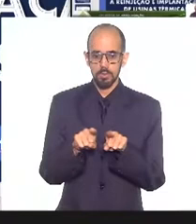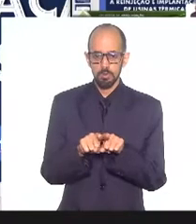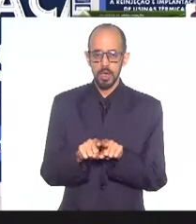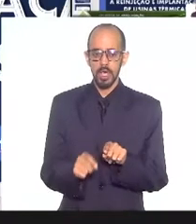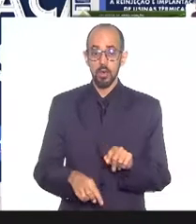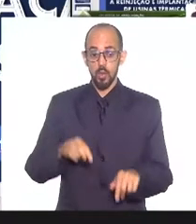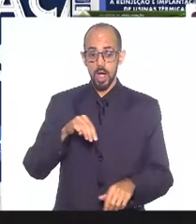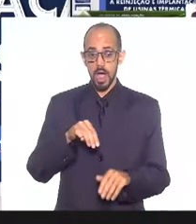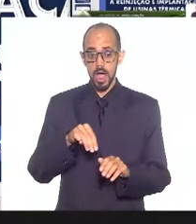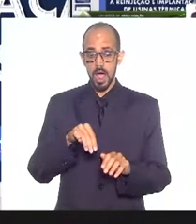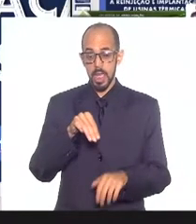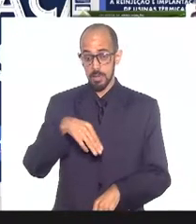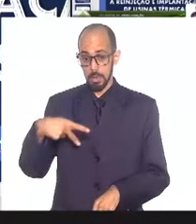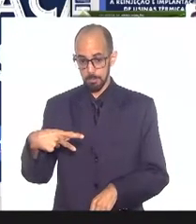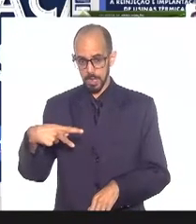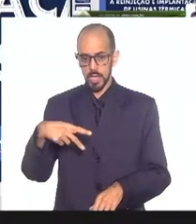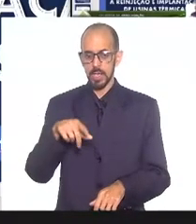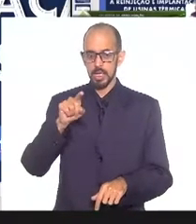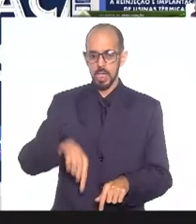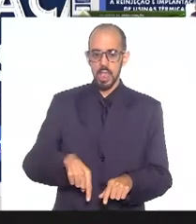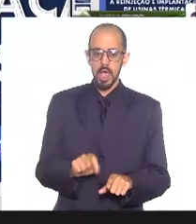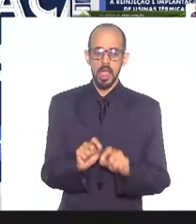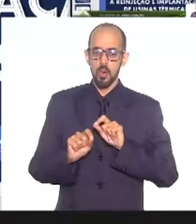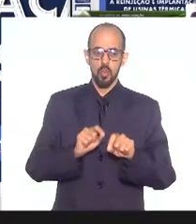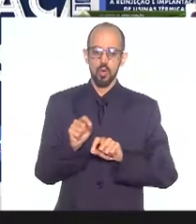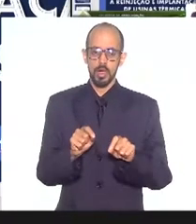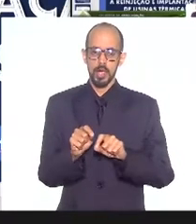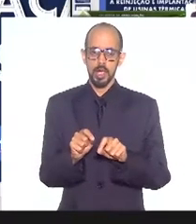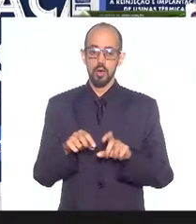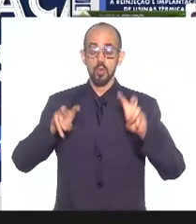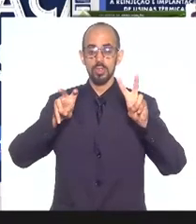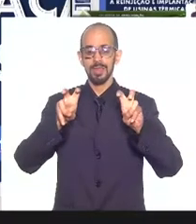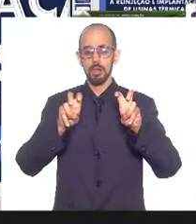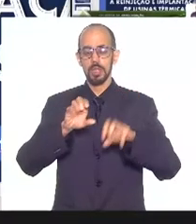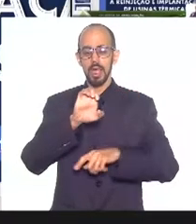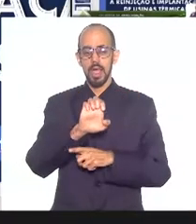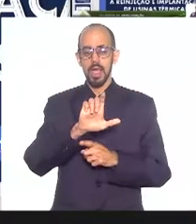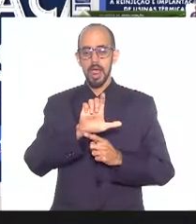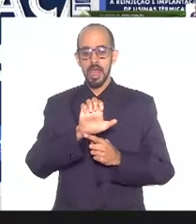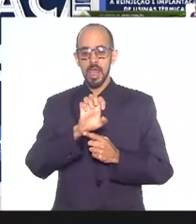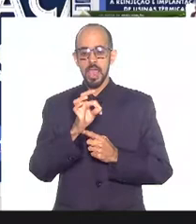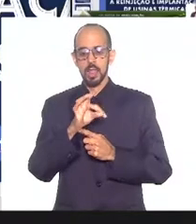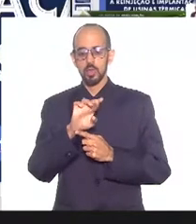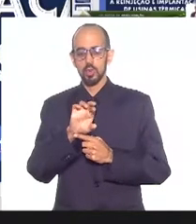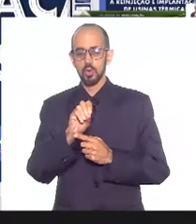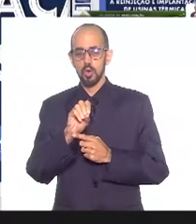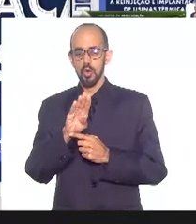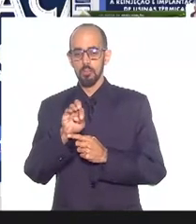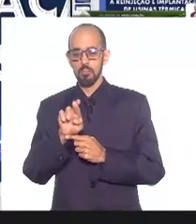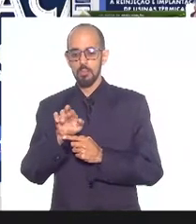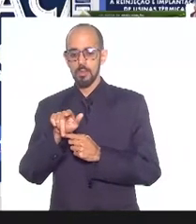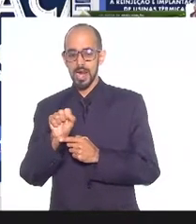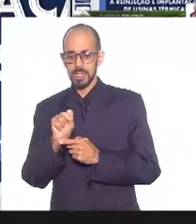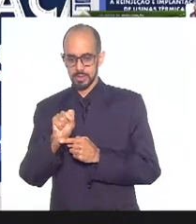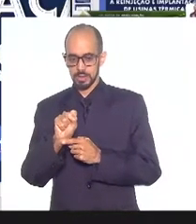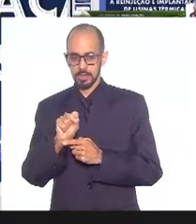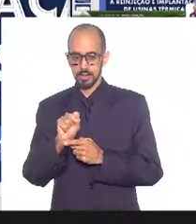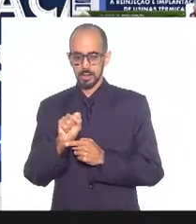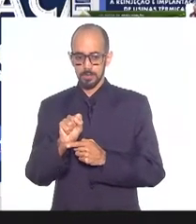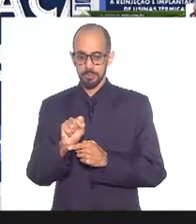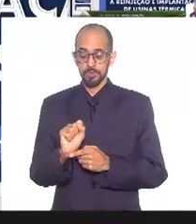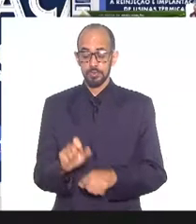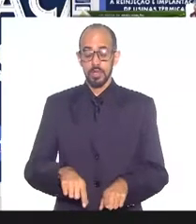trata o tema da Eletrobras, que está atualmente no Senado. E, por acaso, essa manhã até o